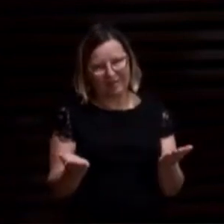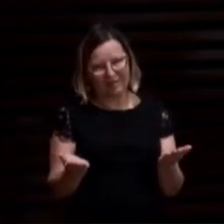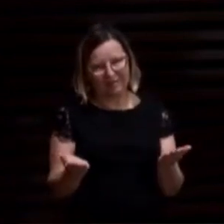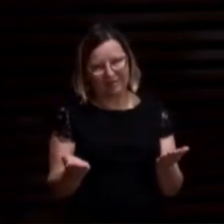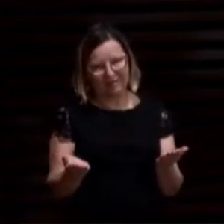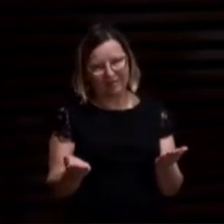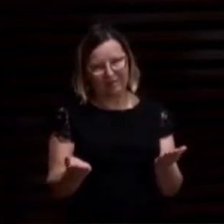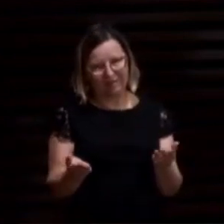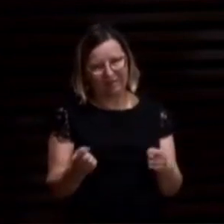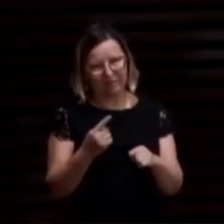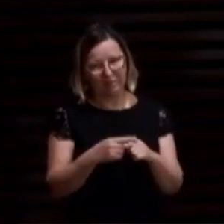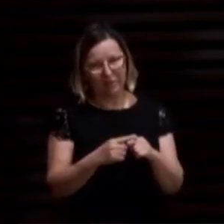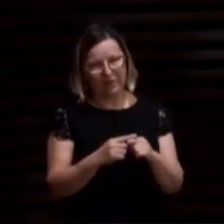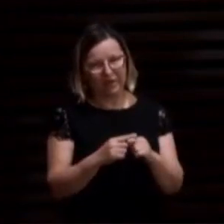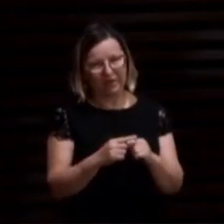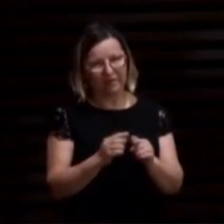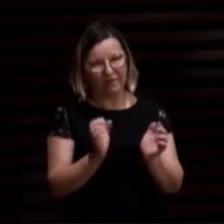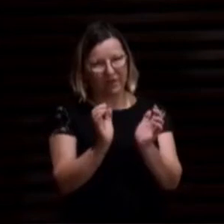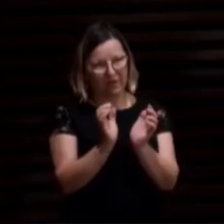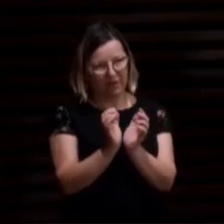Porque o Sinédrio